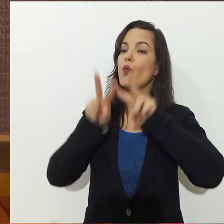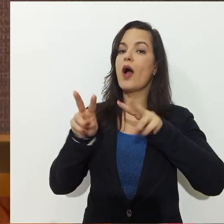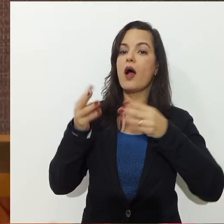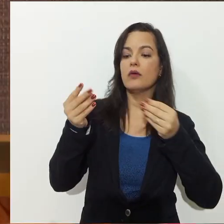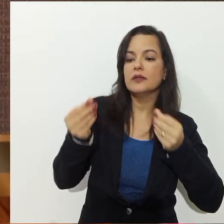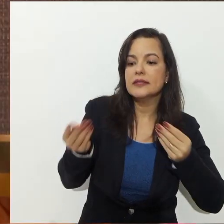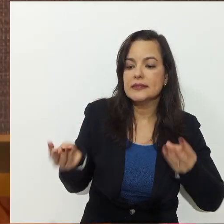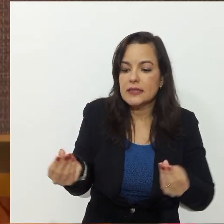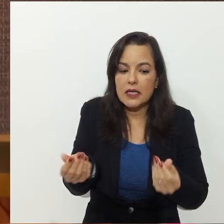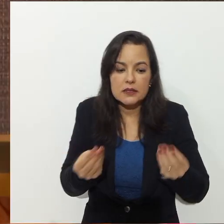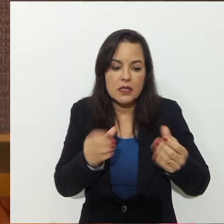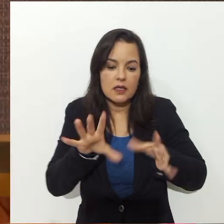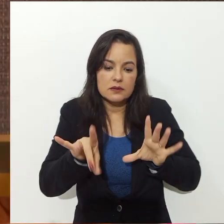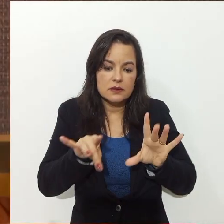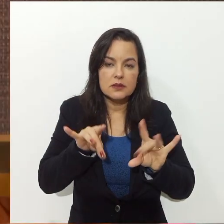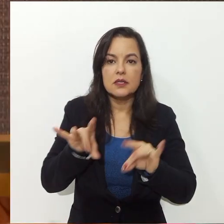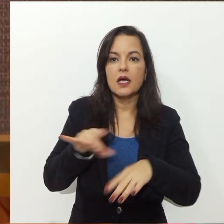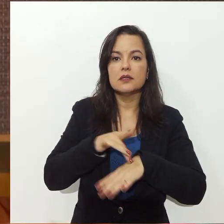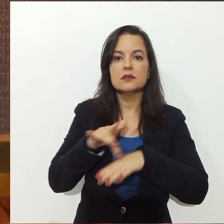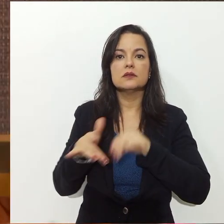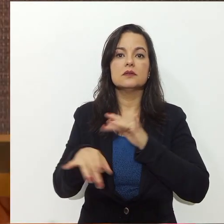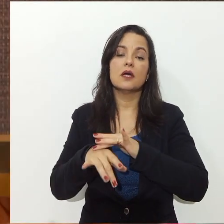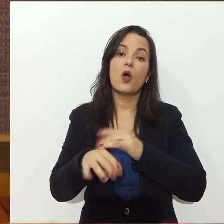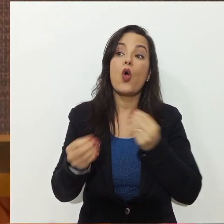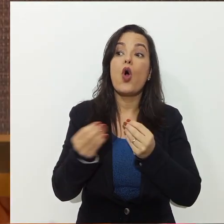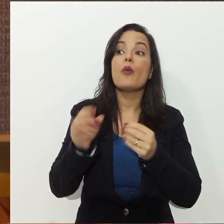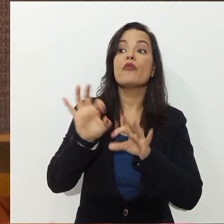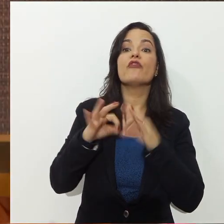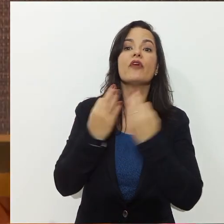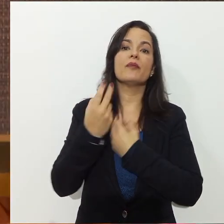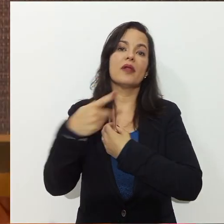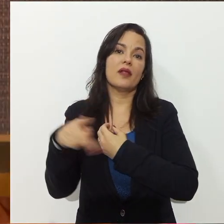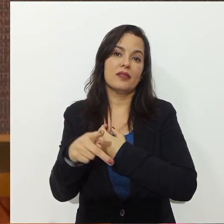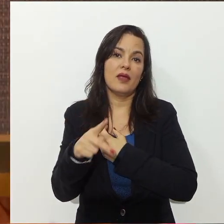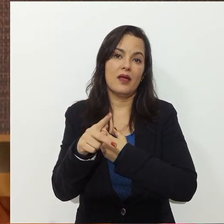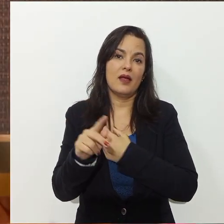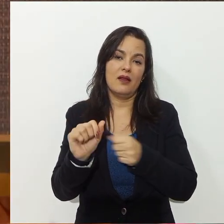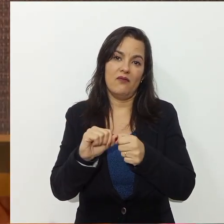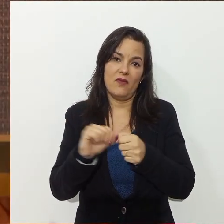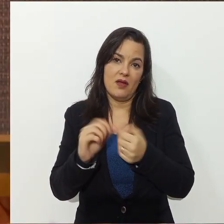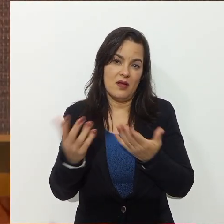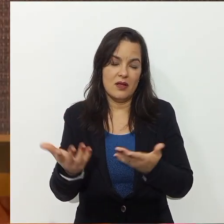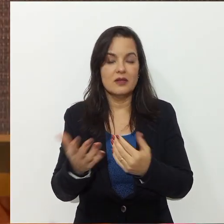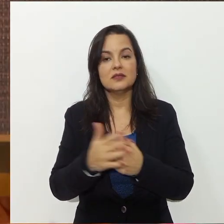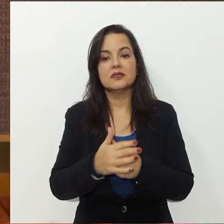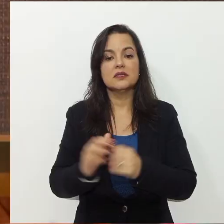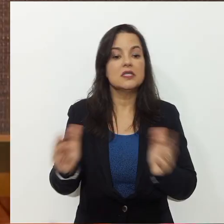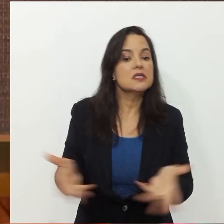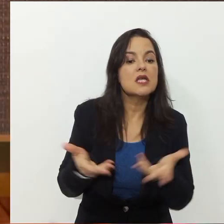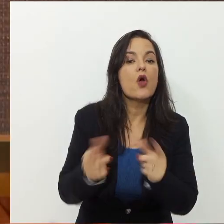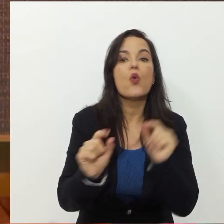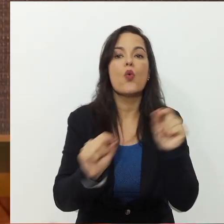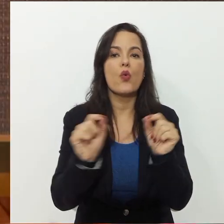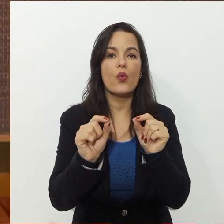depender muito de como a família lidou com tudo isso, né? De quais foram os incentivos que as famílias deram, né? Se